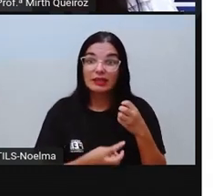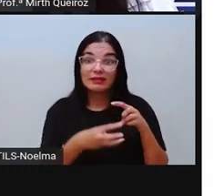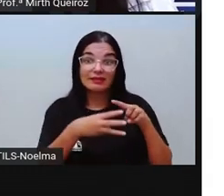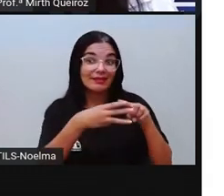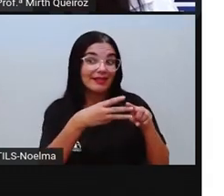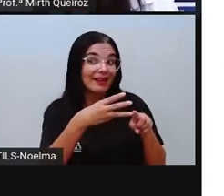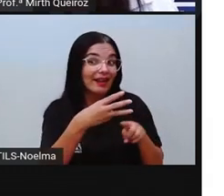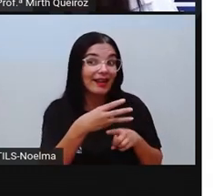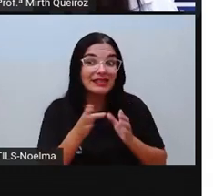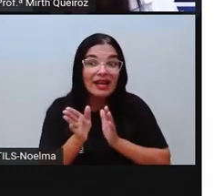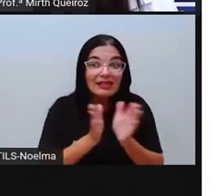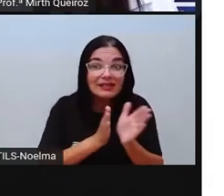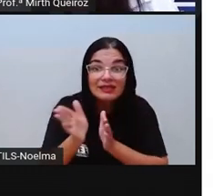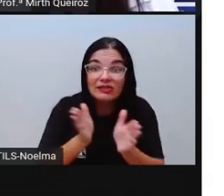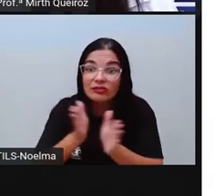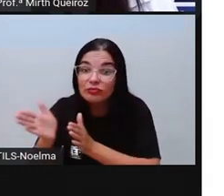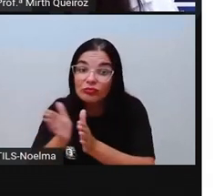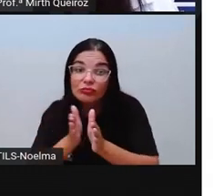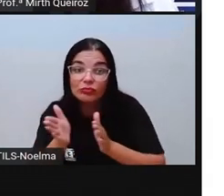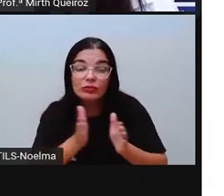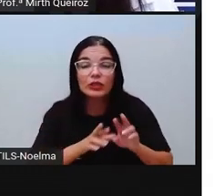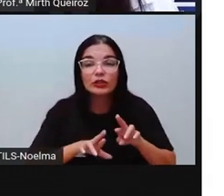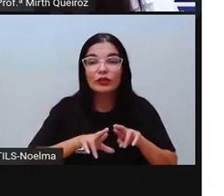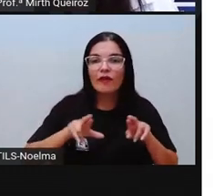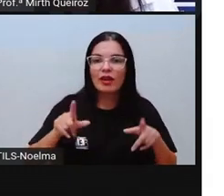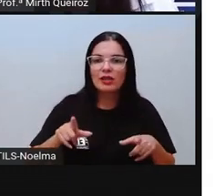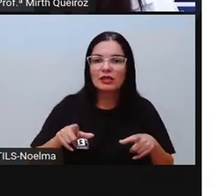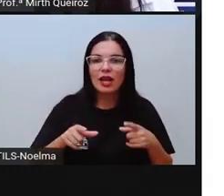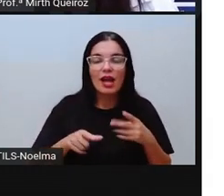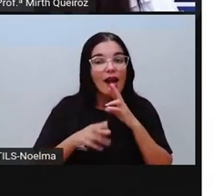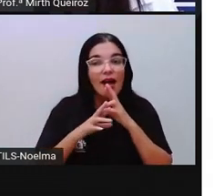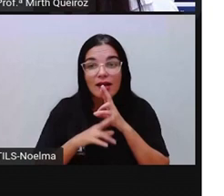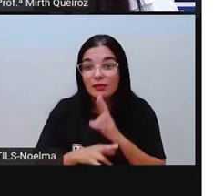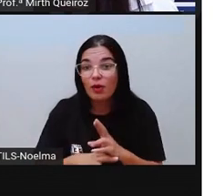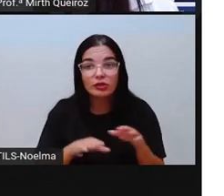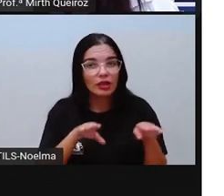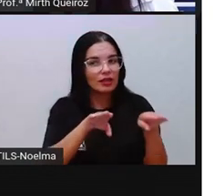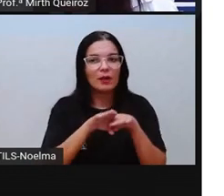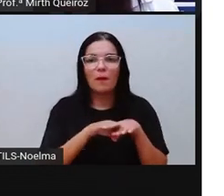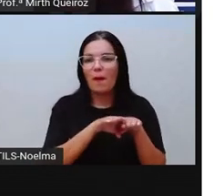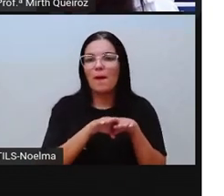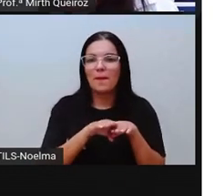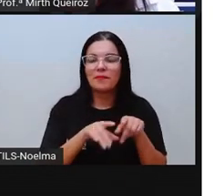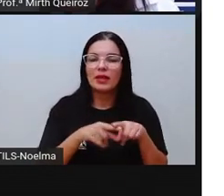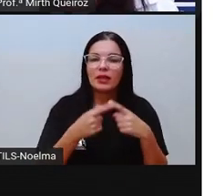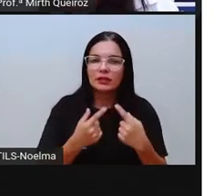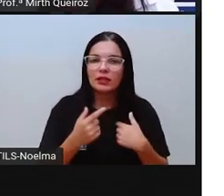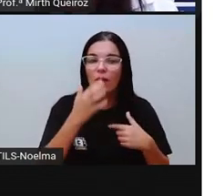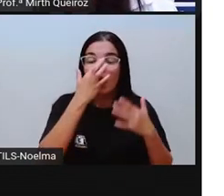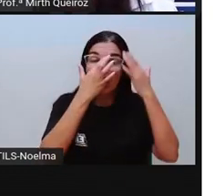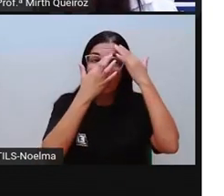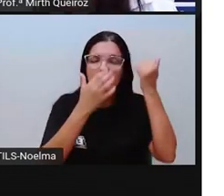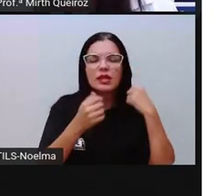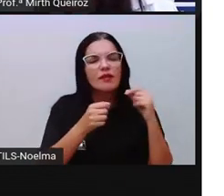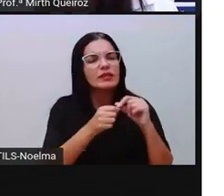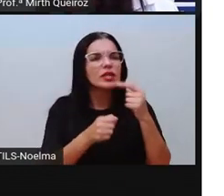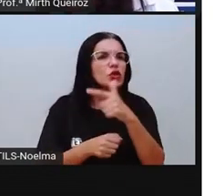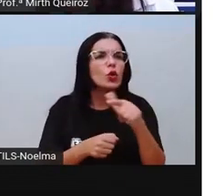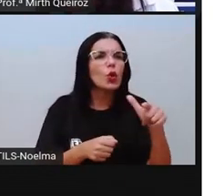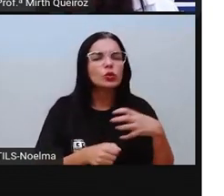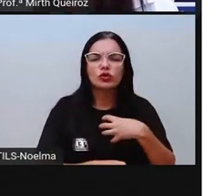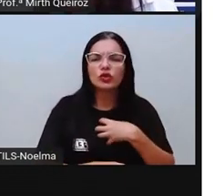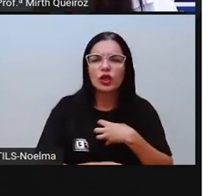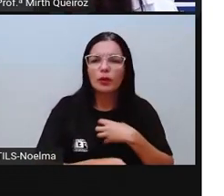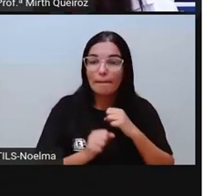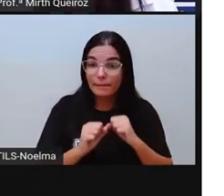3 estratégias diferentes. E o resultado aí foi o mesmo. Então, Pró, eu sei resolver de outra forma. Posso